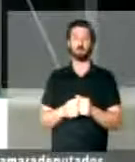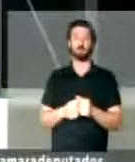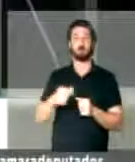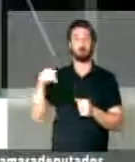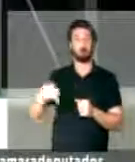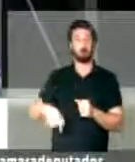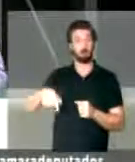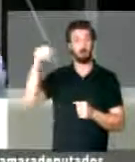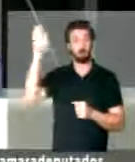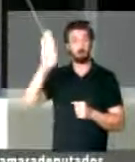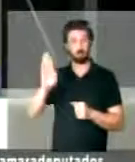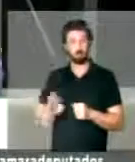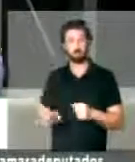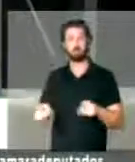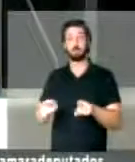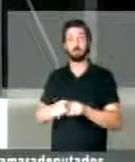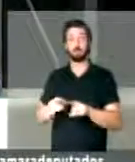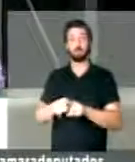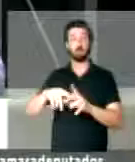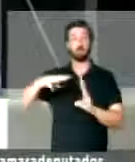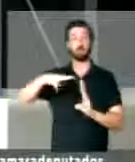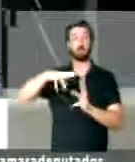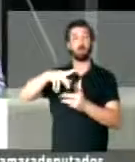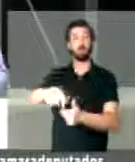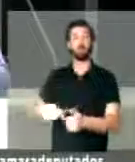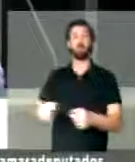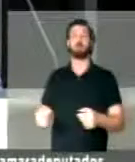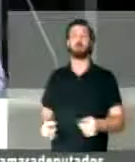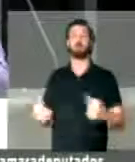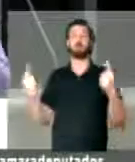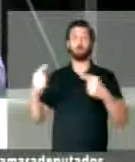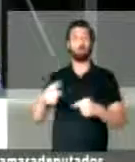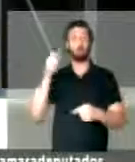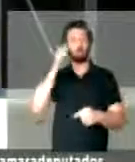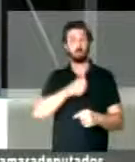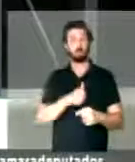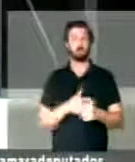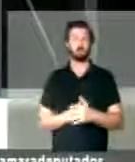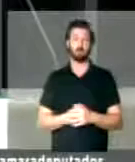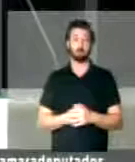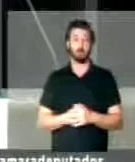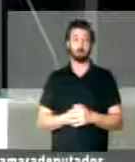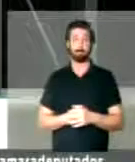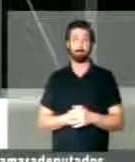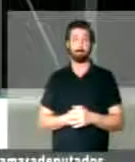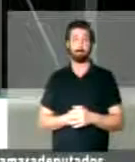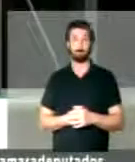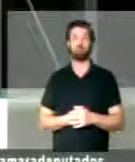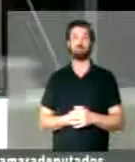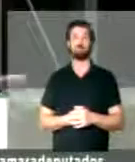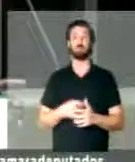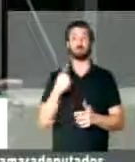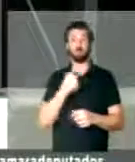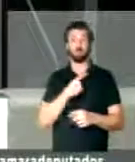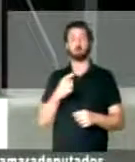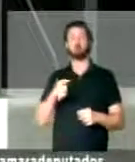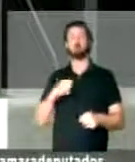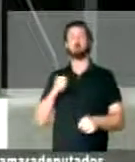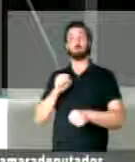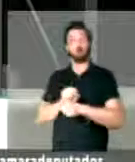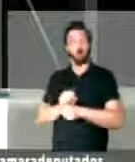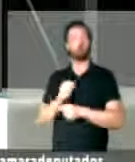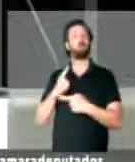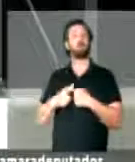nosso país e também no mundo contra as mulheres. Nós estamos parando